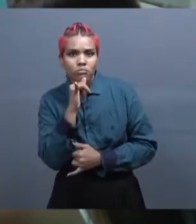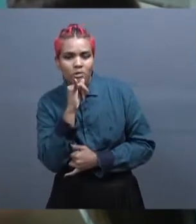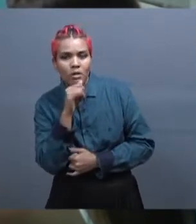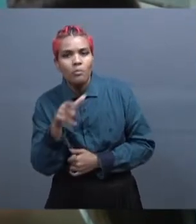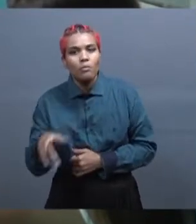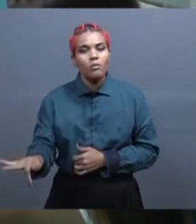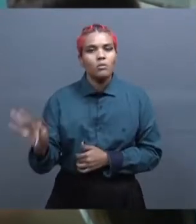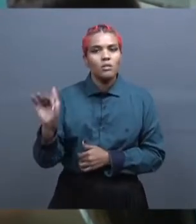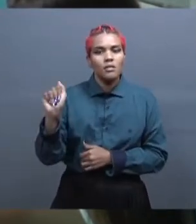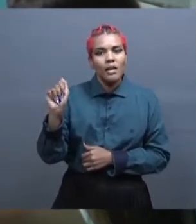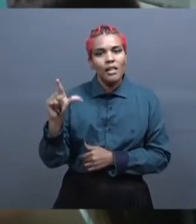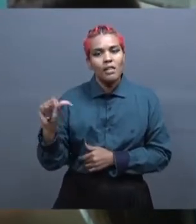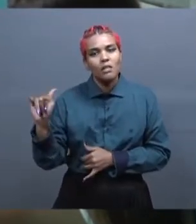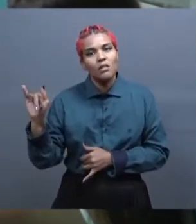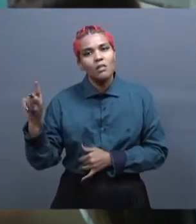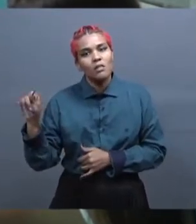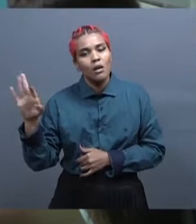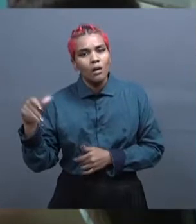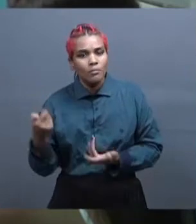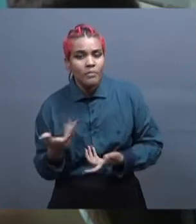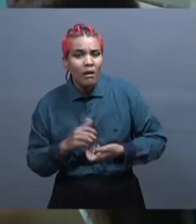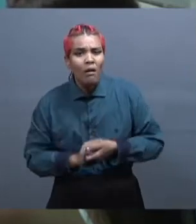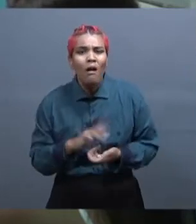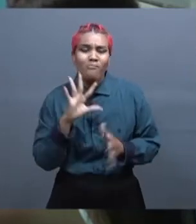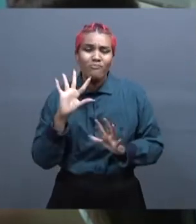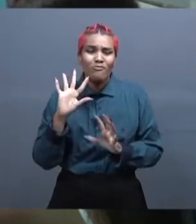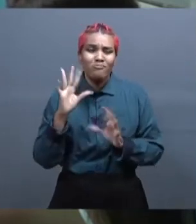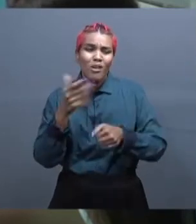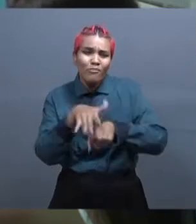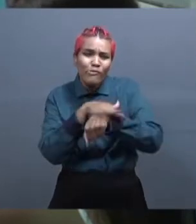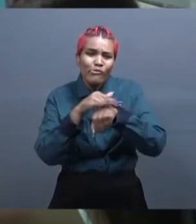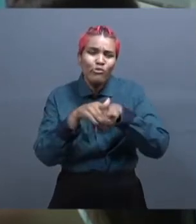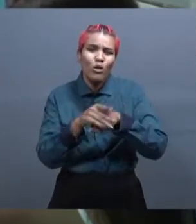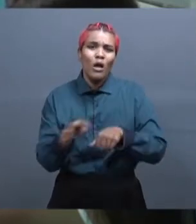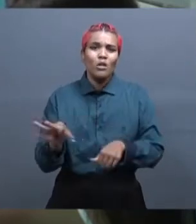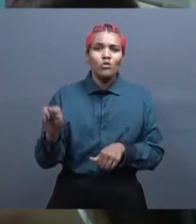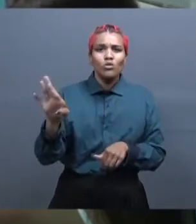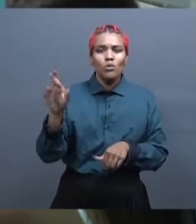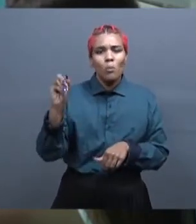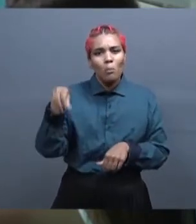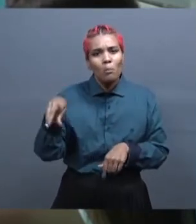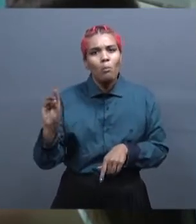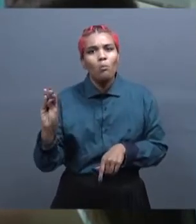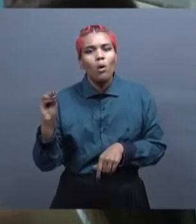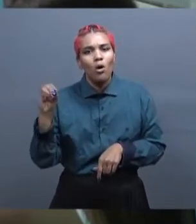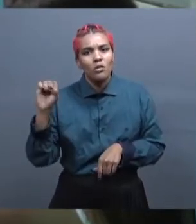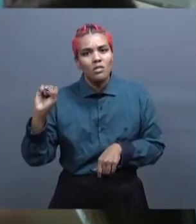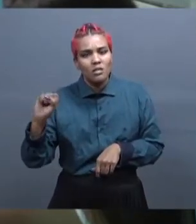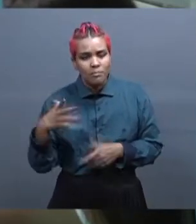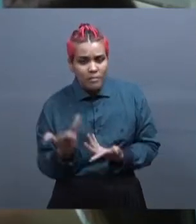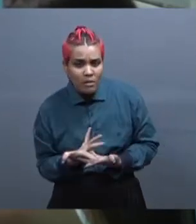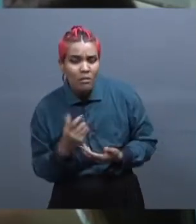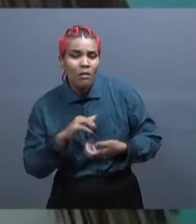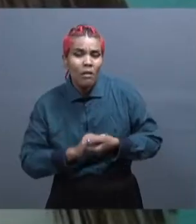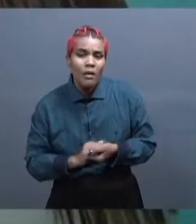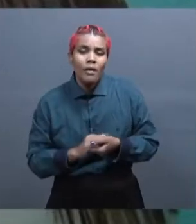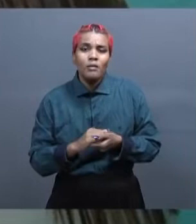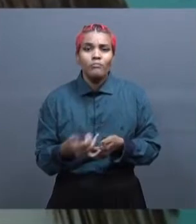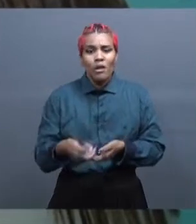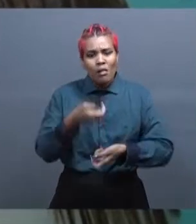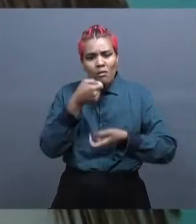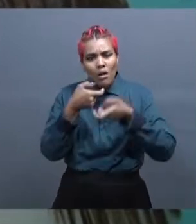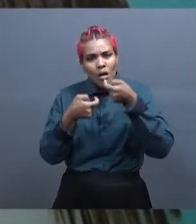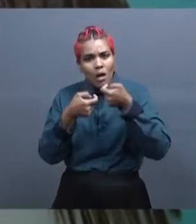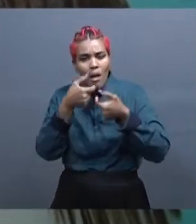sofreu uma trombose na perna e resolveu tatuar no braço orientações sobre o remédio que usa atualmente há